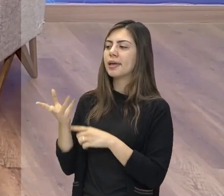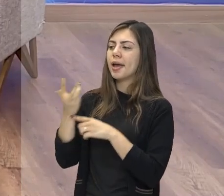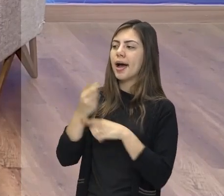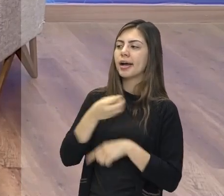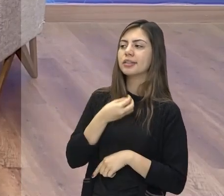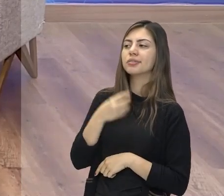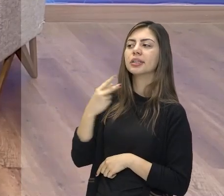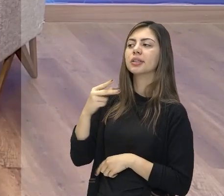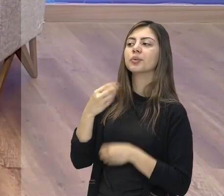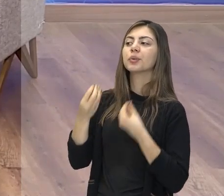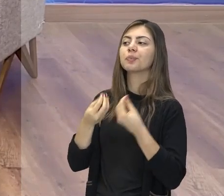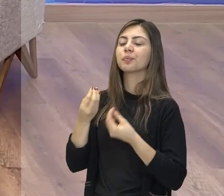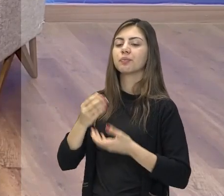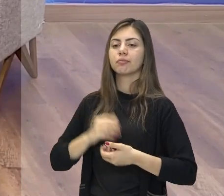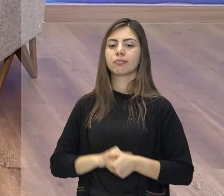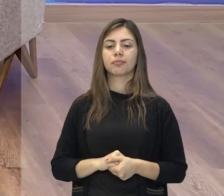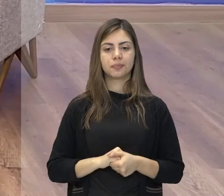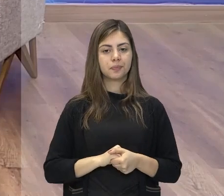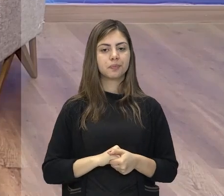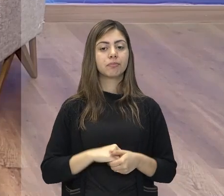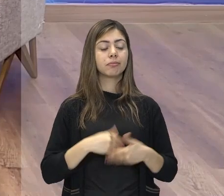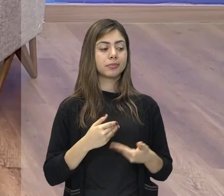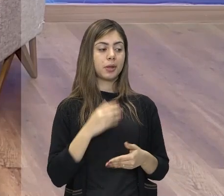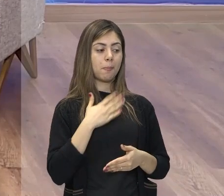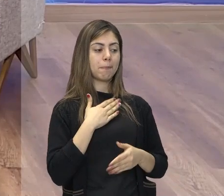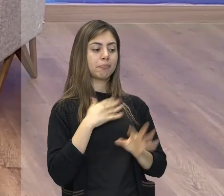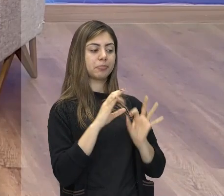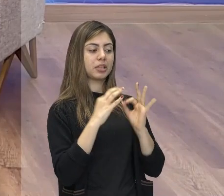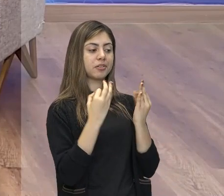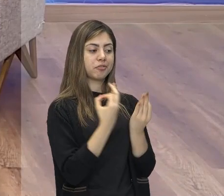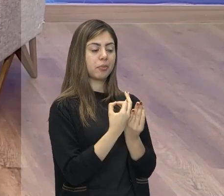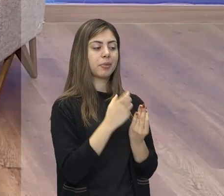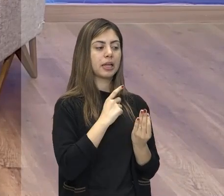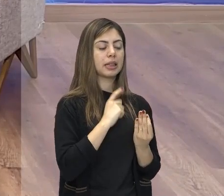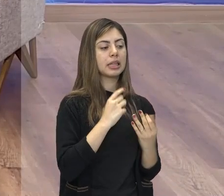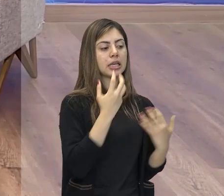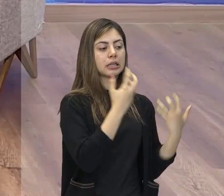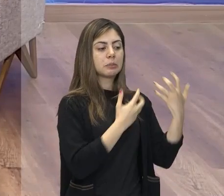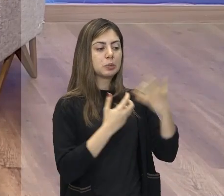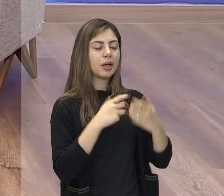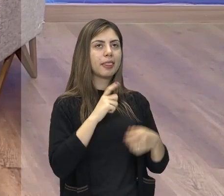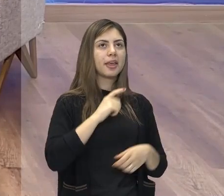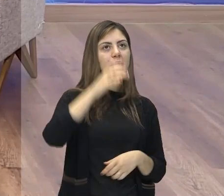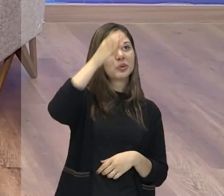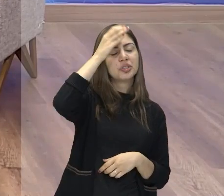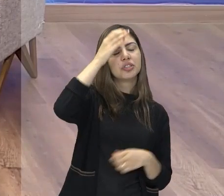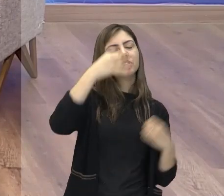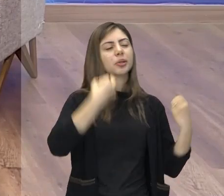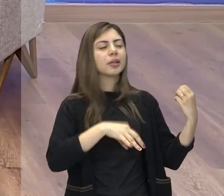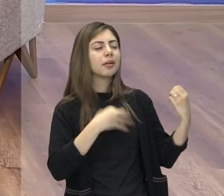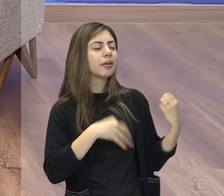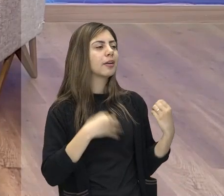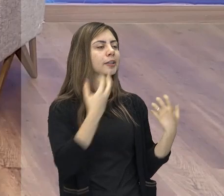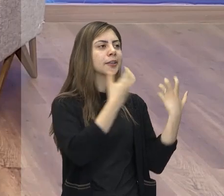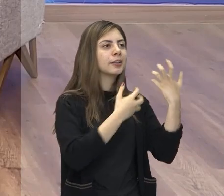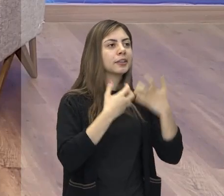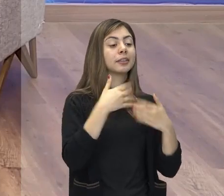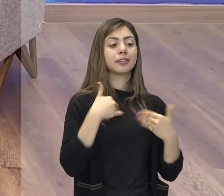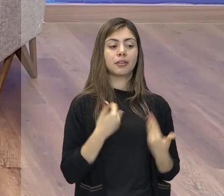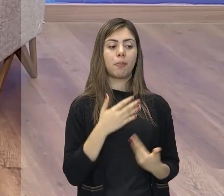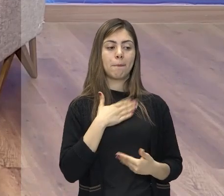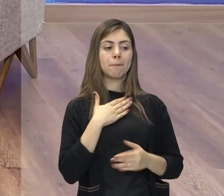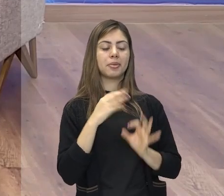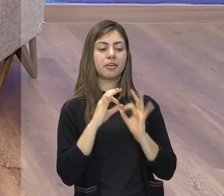vida. Então, nós somos uma família muito musical. Sempre tem um tio tocando, cantando. A minha família é de